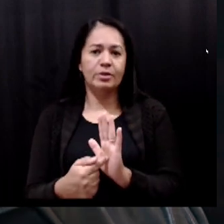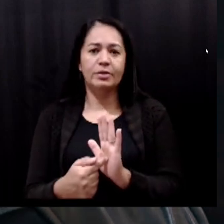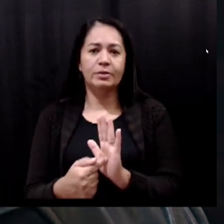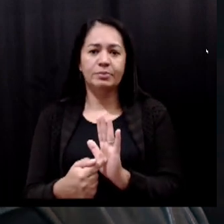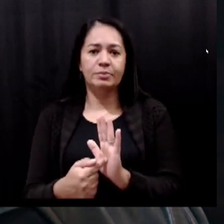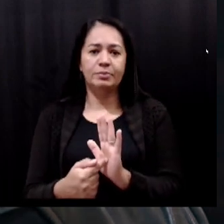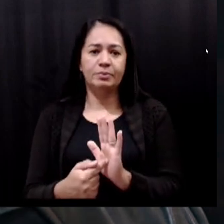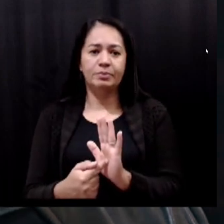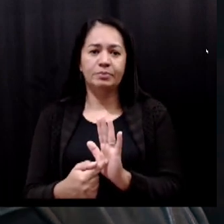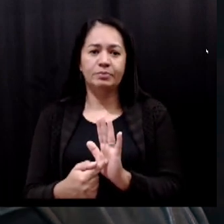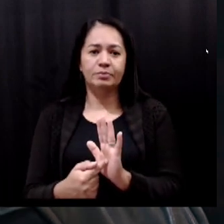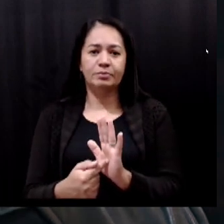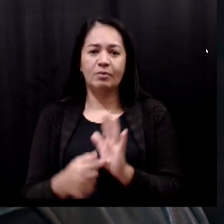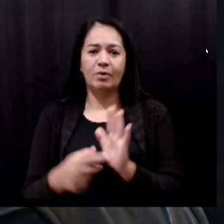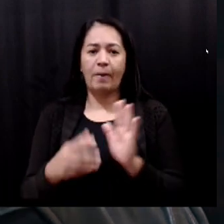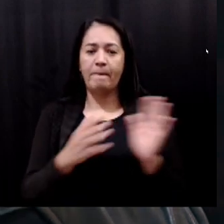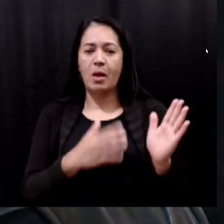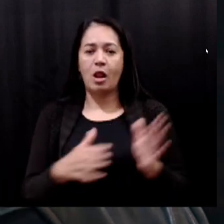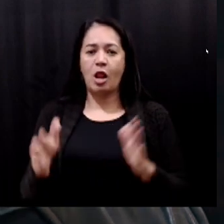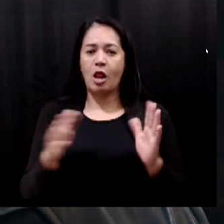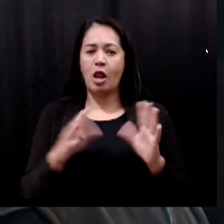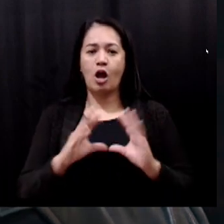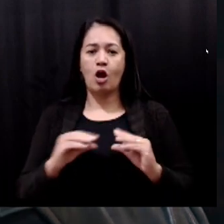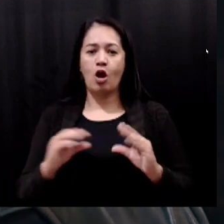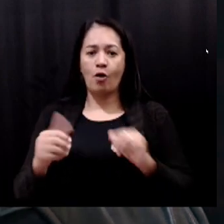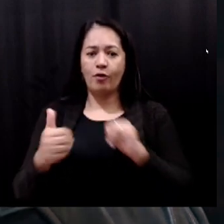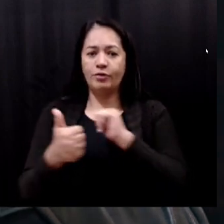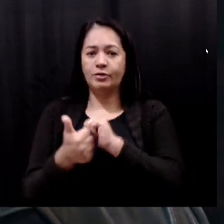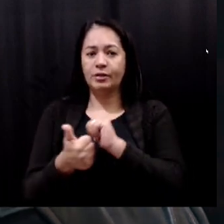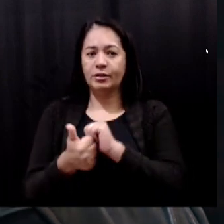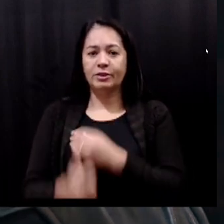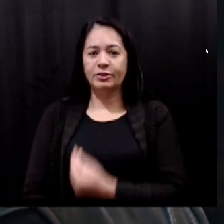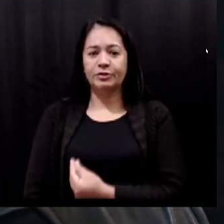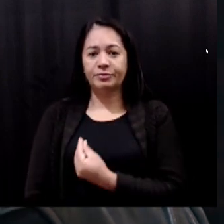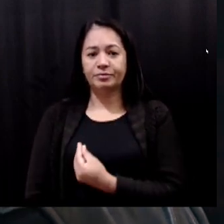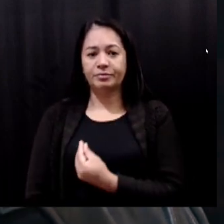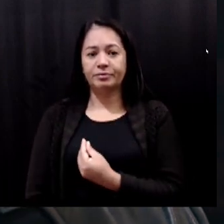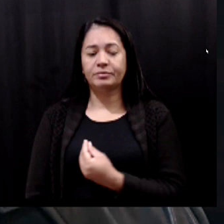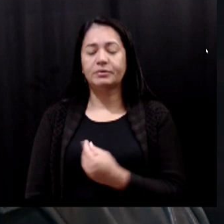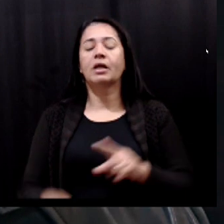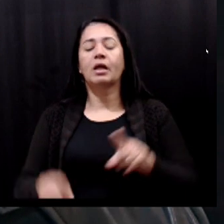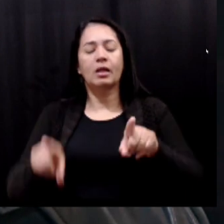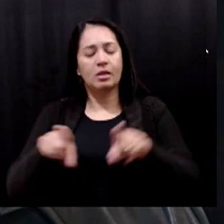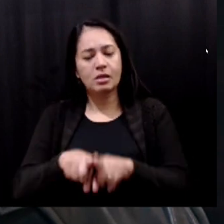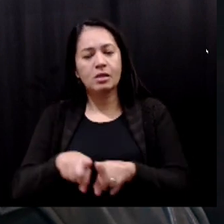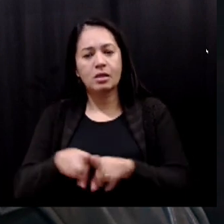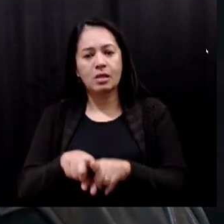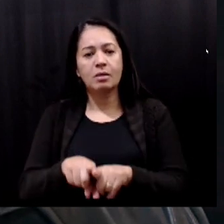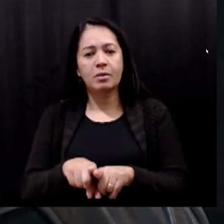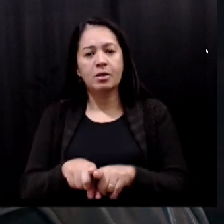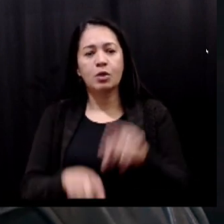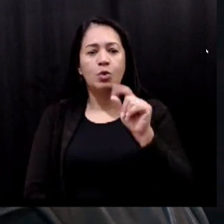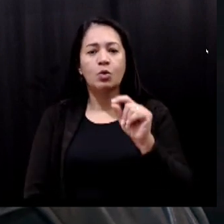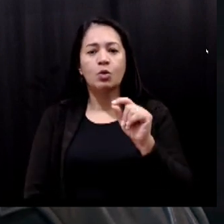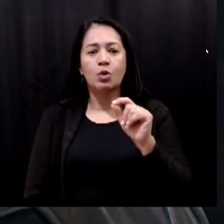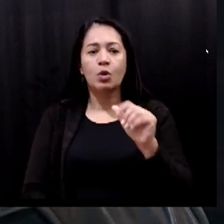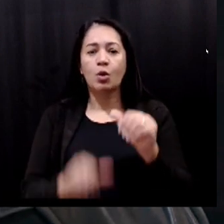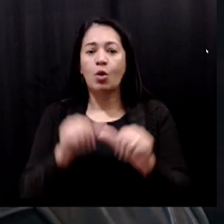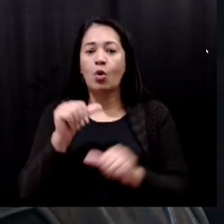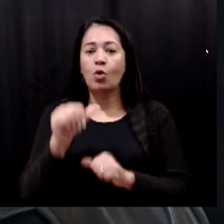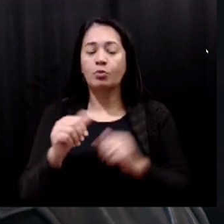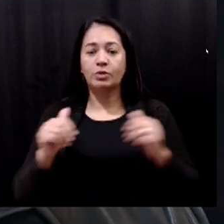para produzir bem-estar e qualidade de vida, implicam também em mudanças de